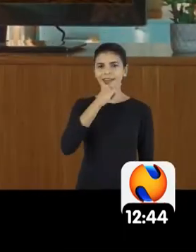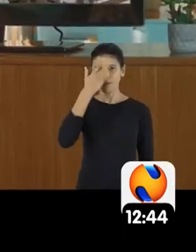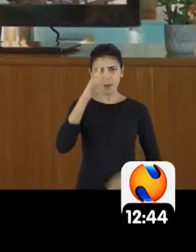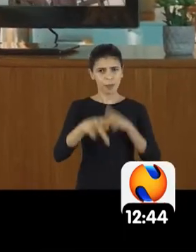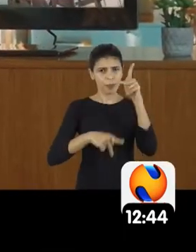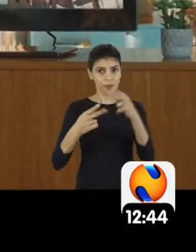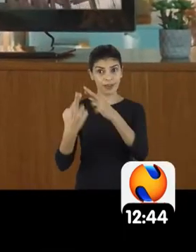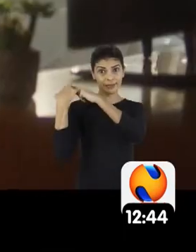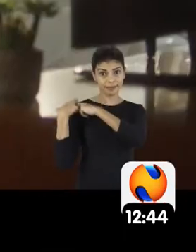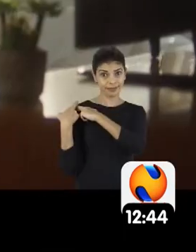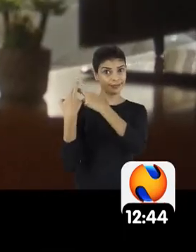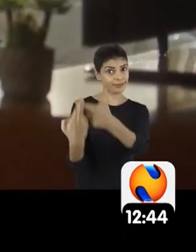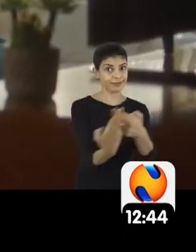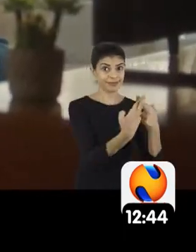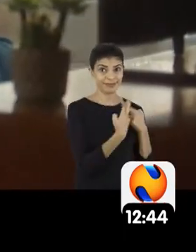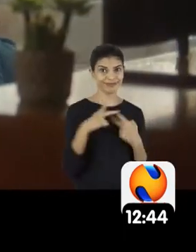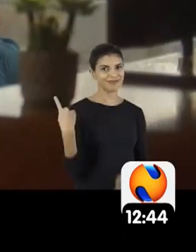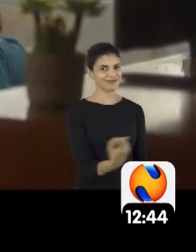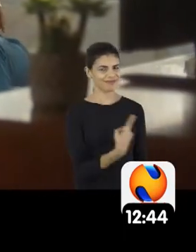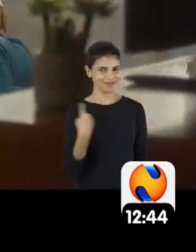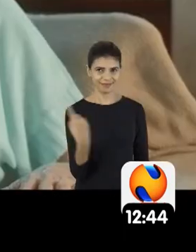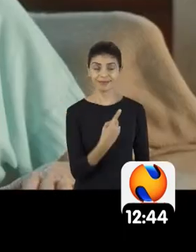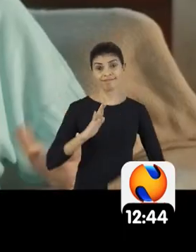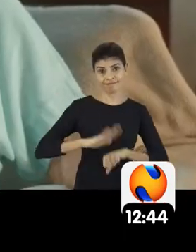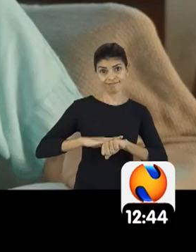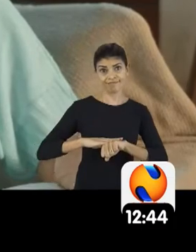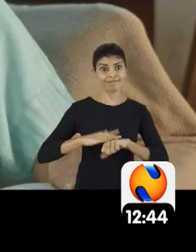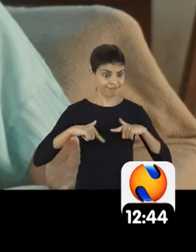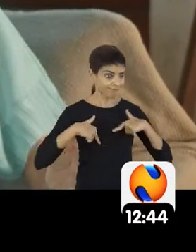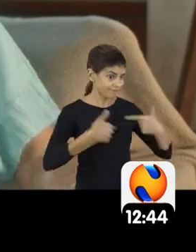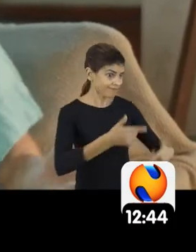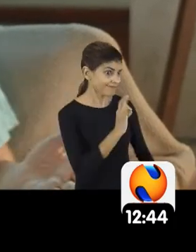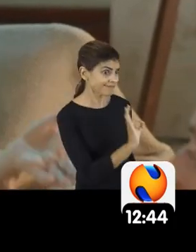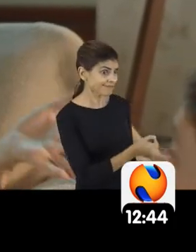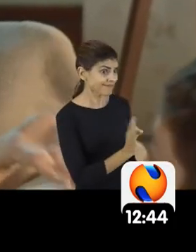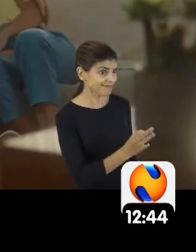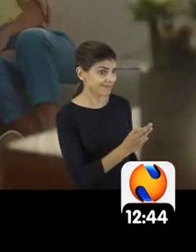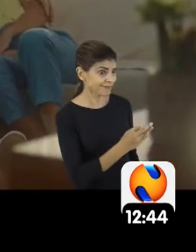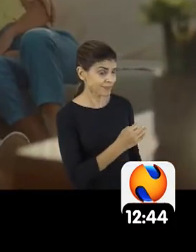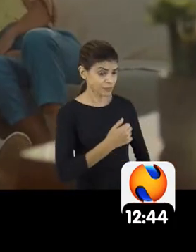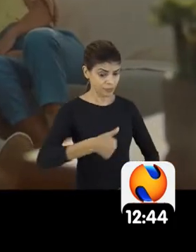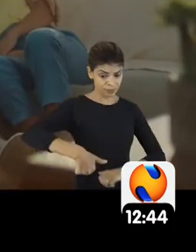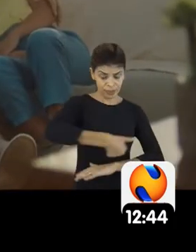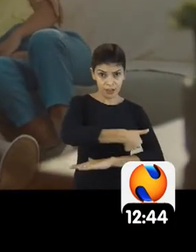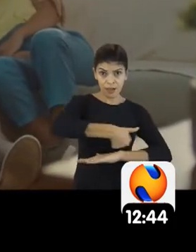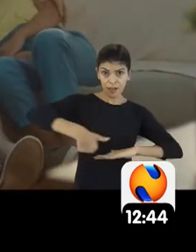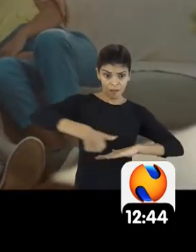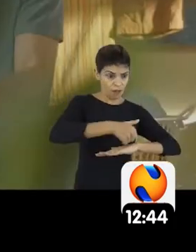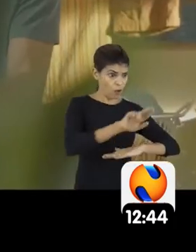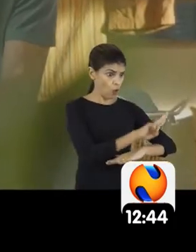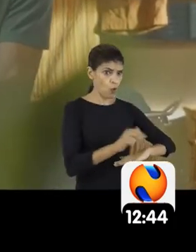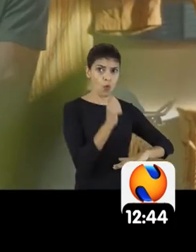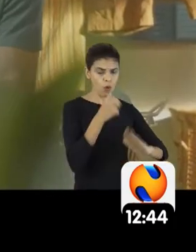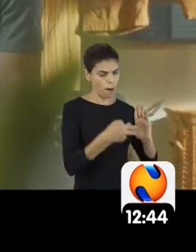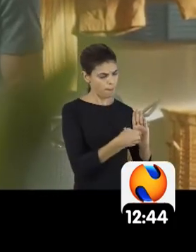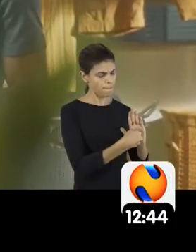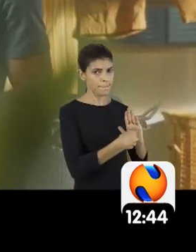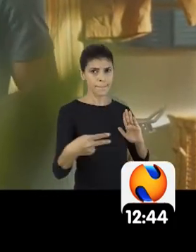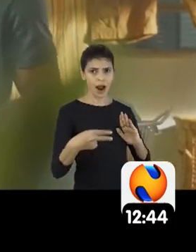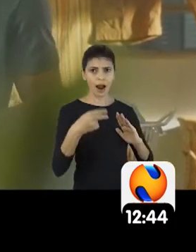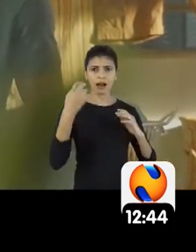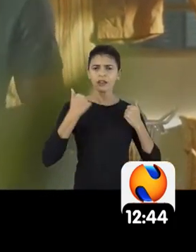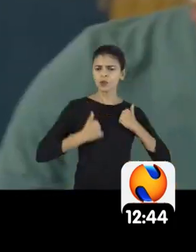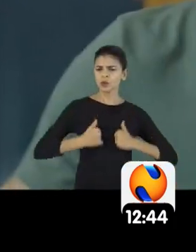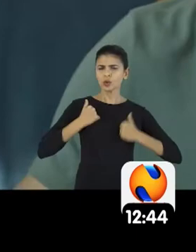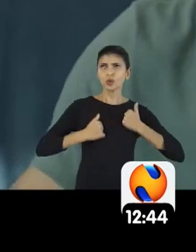para a população. A responsabilidade é minha, sua, de todos nós. Precisamos fazer nossa parte, né? Se o ferro não estiver